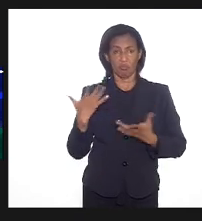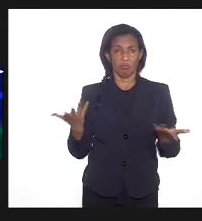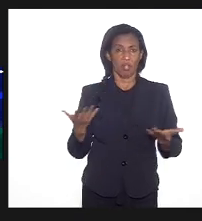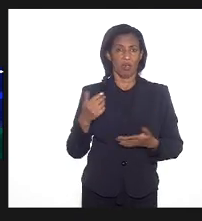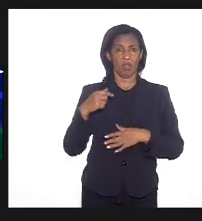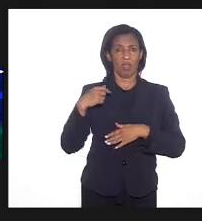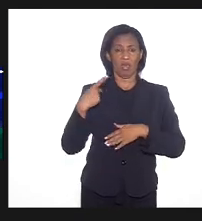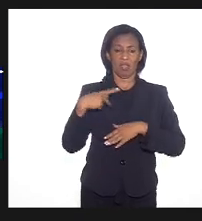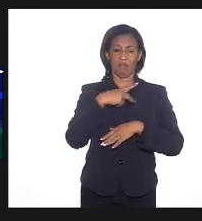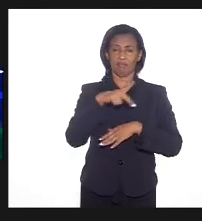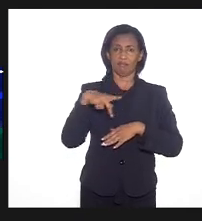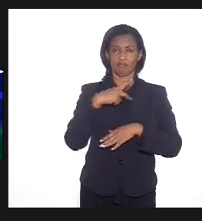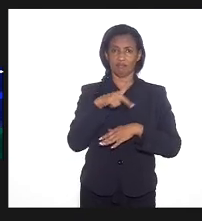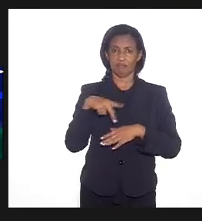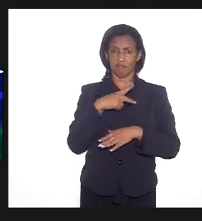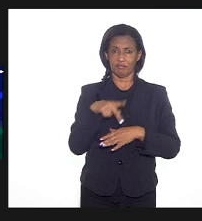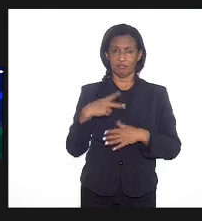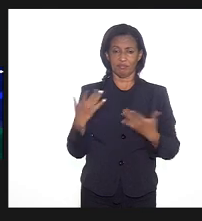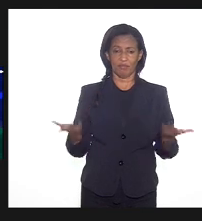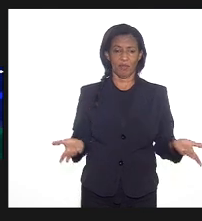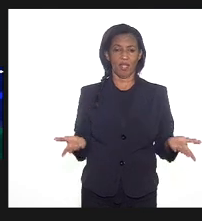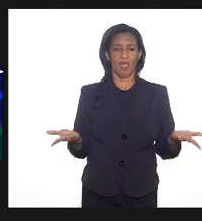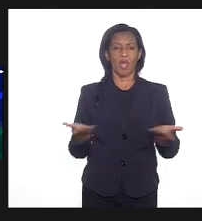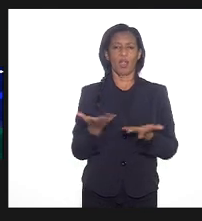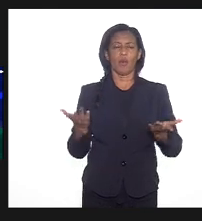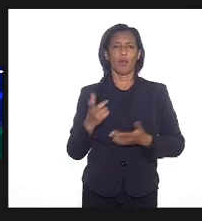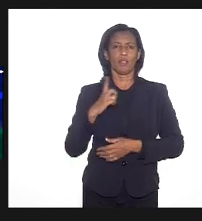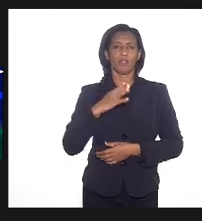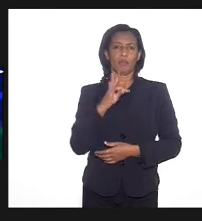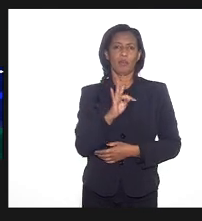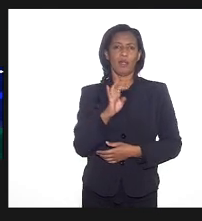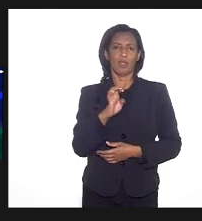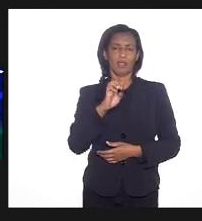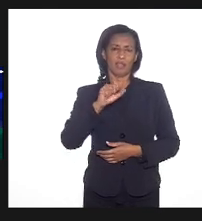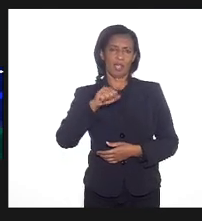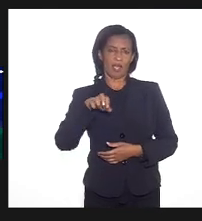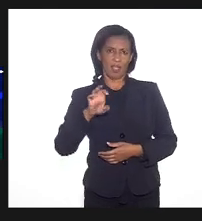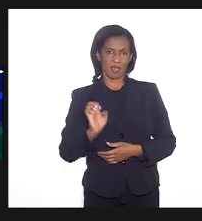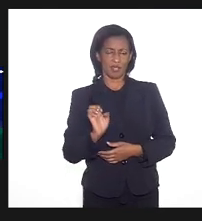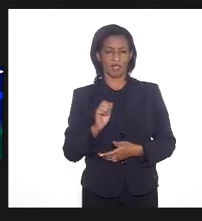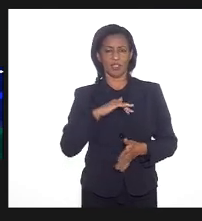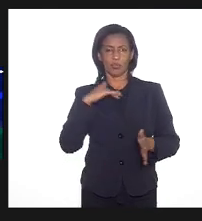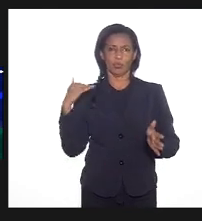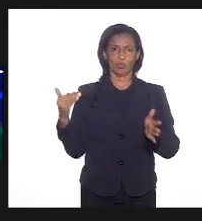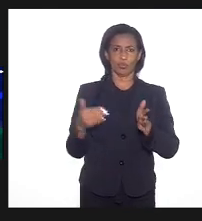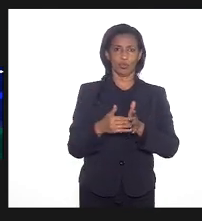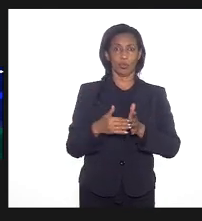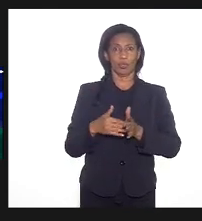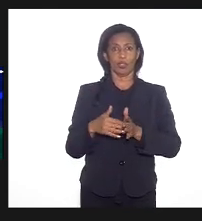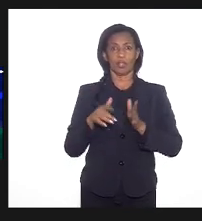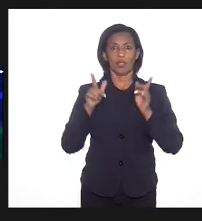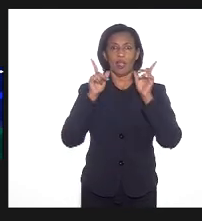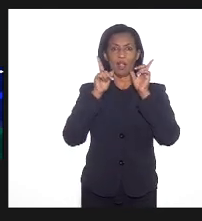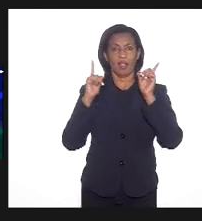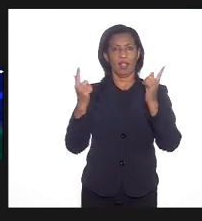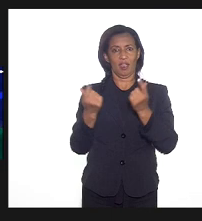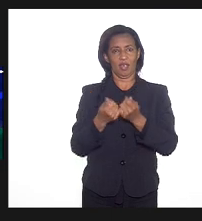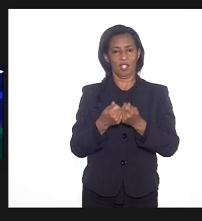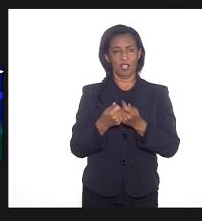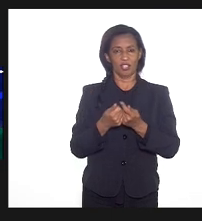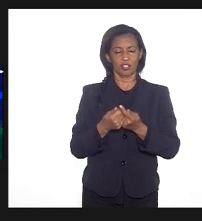nacional e agora passa também a ser uma tese de vanguarda da nossa Assembleia Legislativa do Rio,